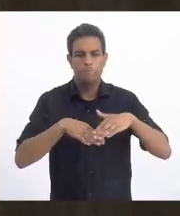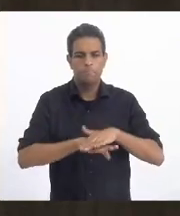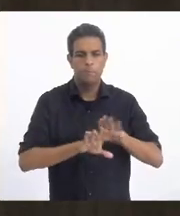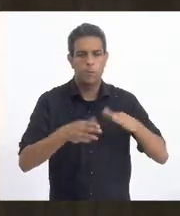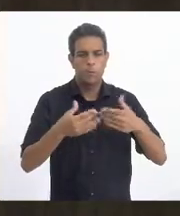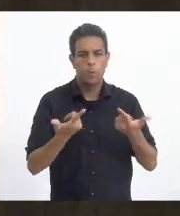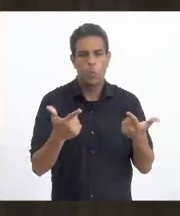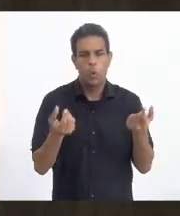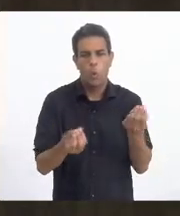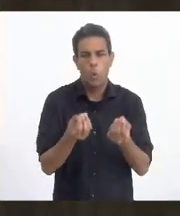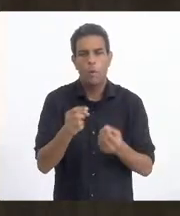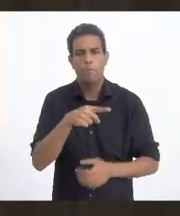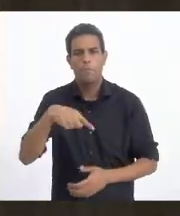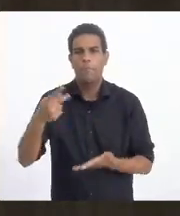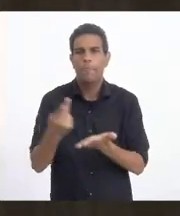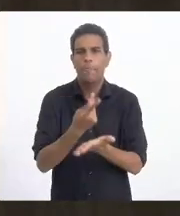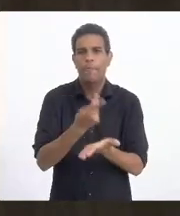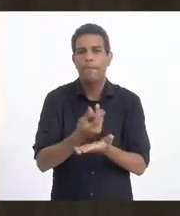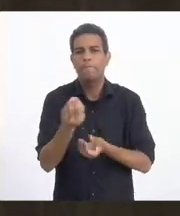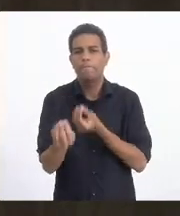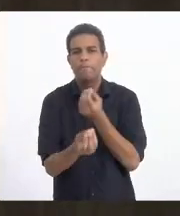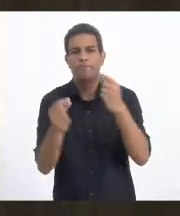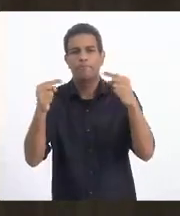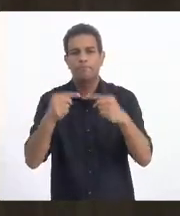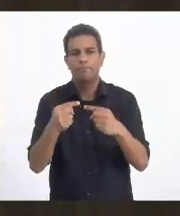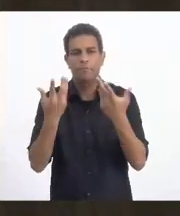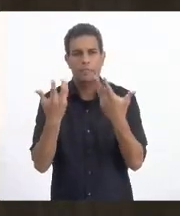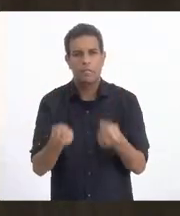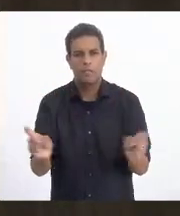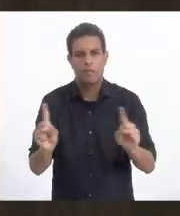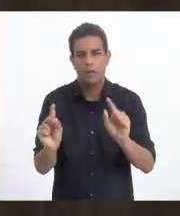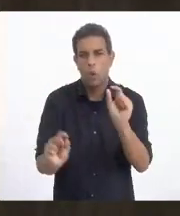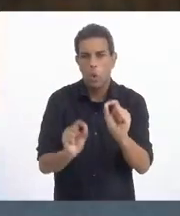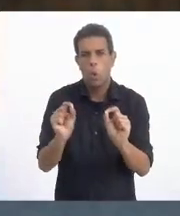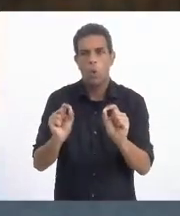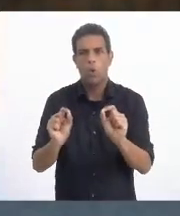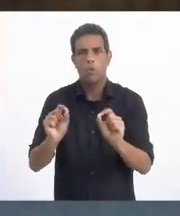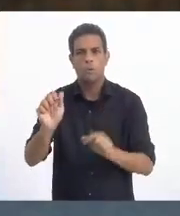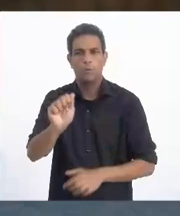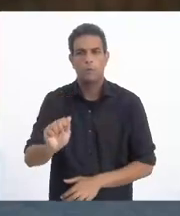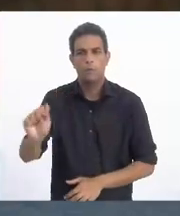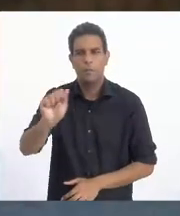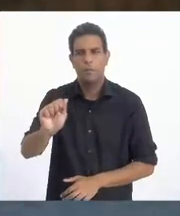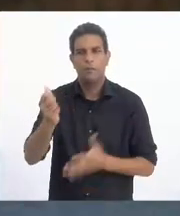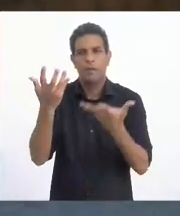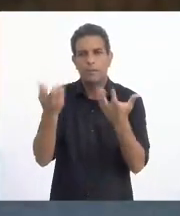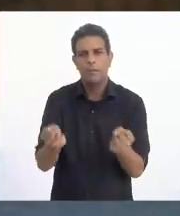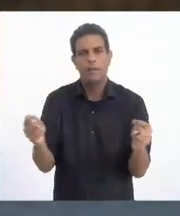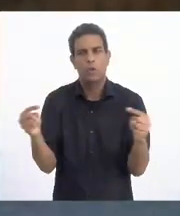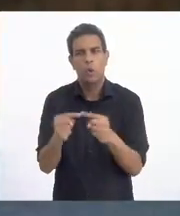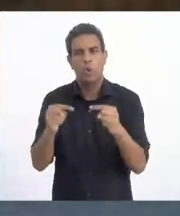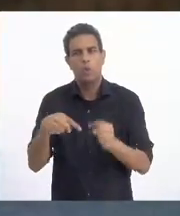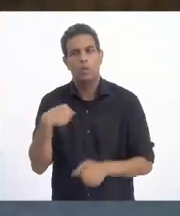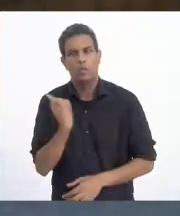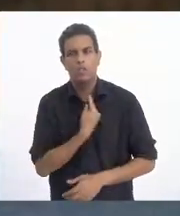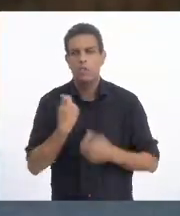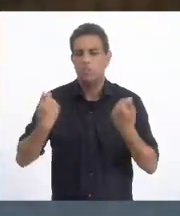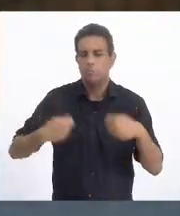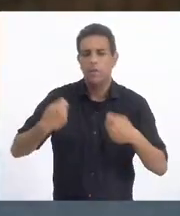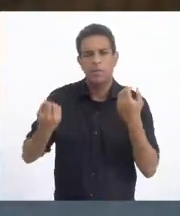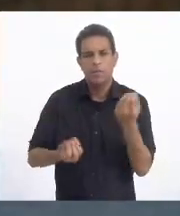temos direito a risco. Está errado isso, não podemos aceitar. A ASPRA não aceita, a Associação de Cabo Soldado,